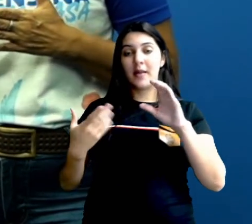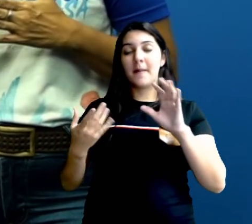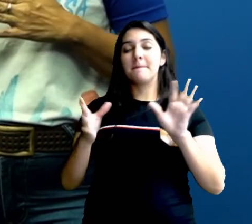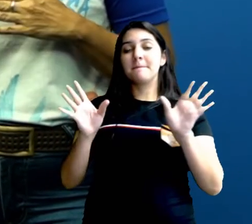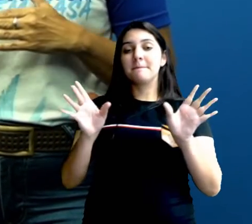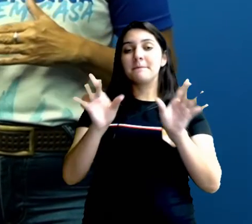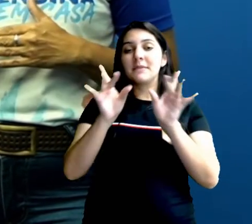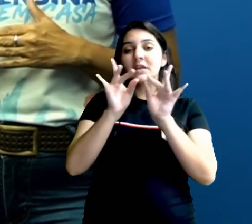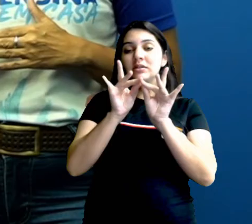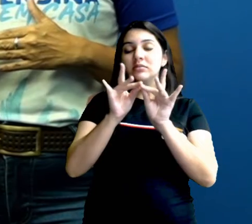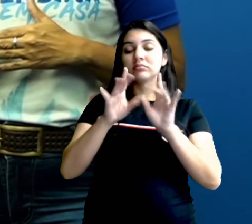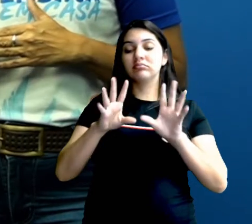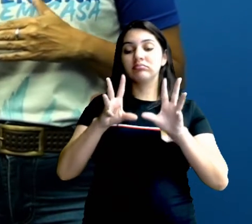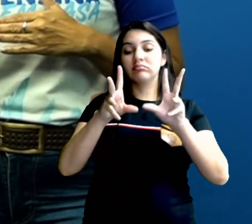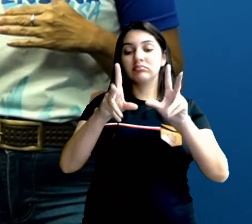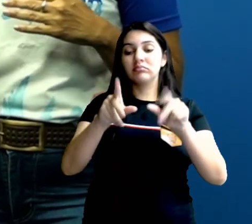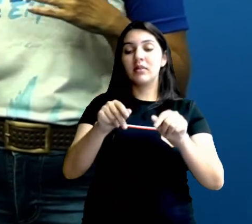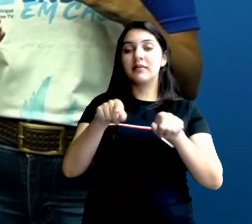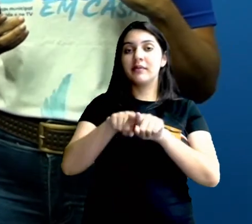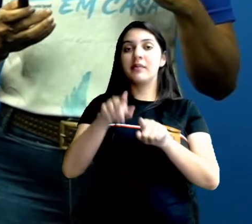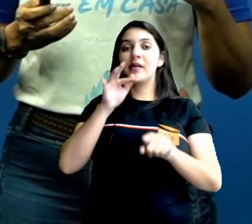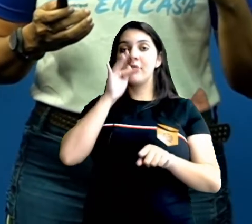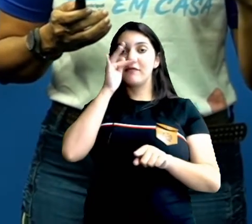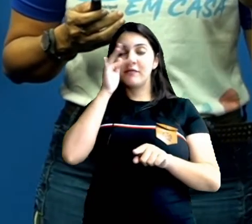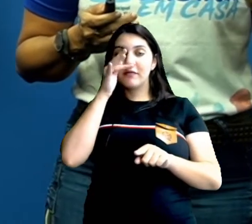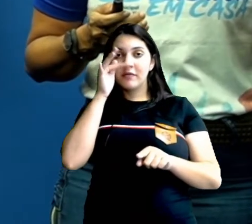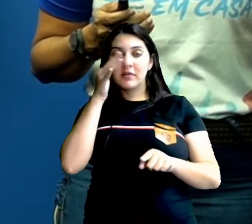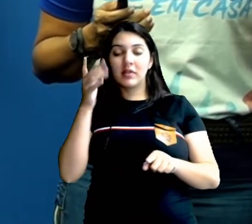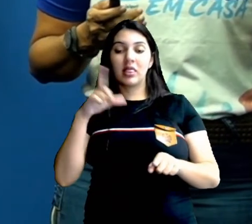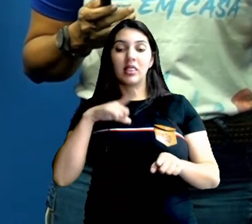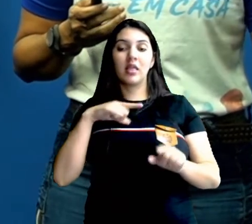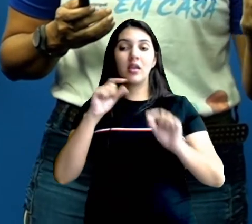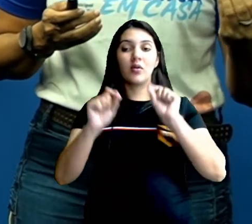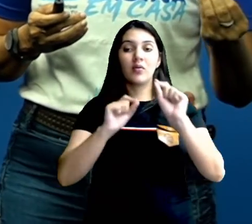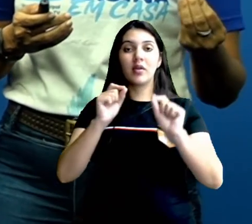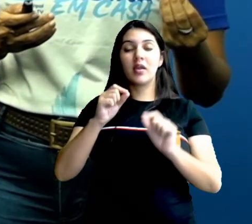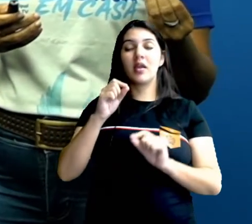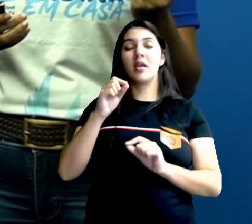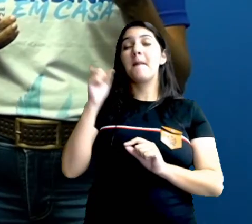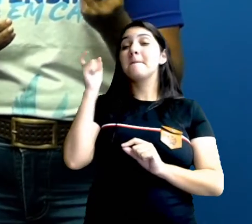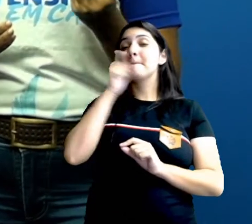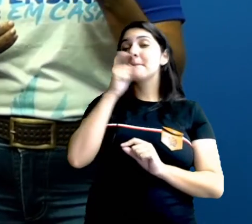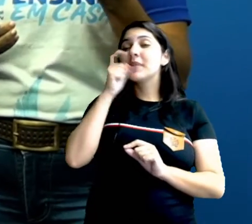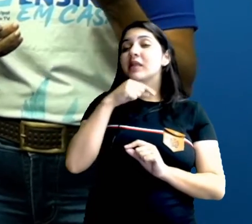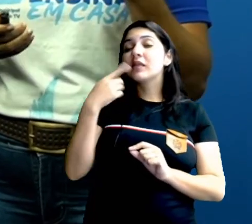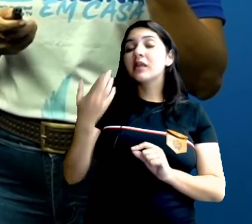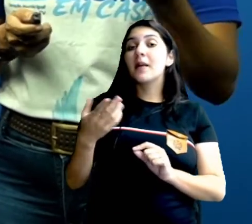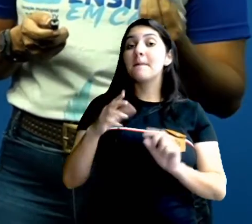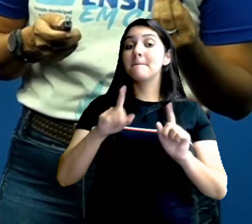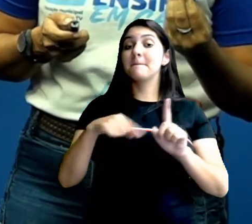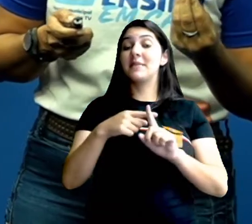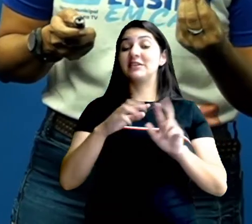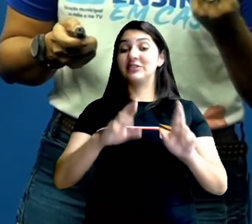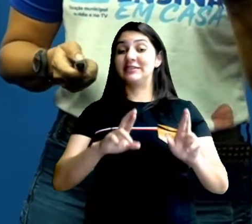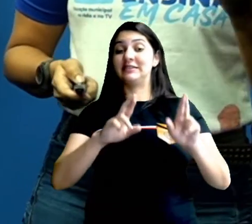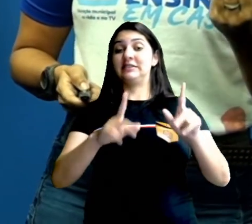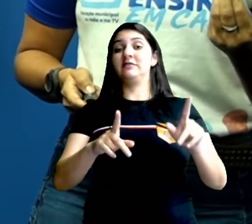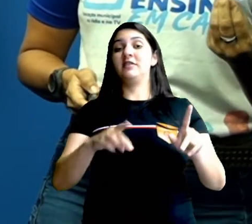seres, plantas e animais. Então, a gente tem ele como se fosse um mito, mas diferente de um